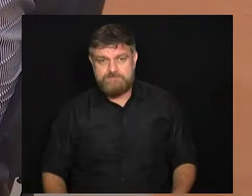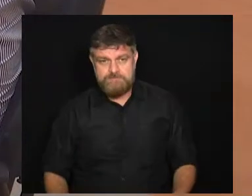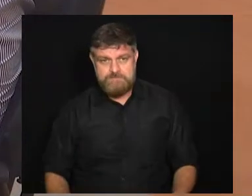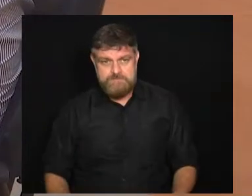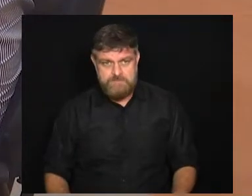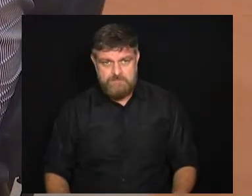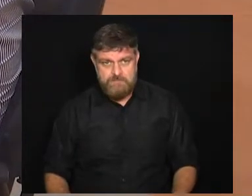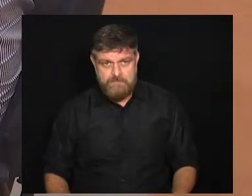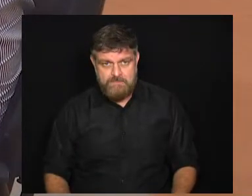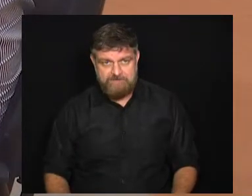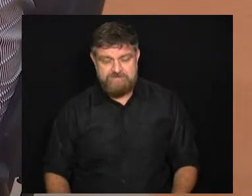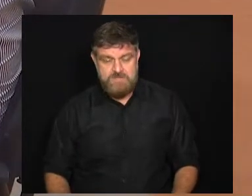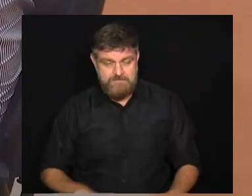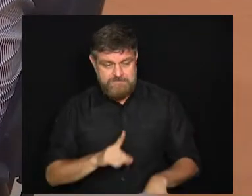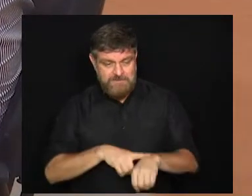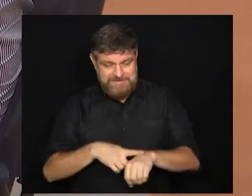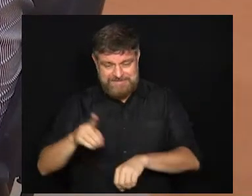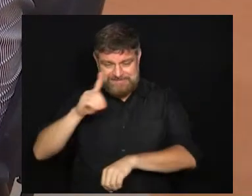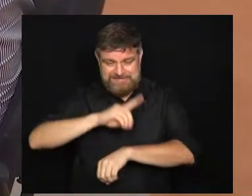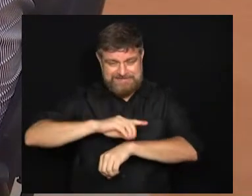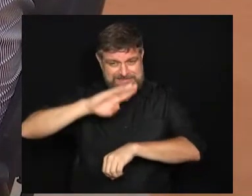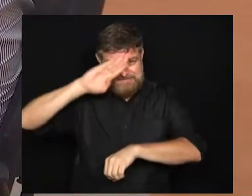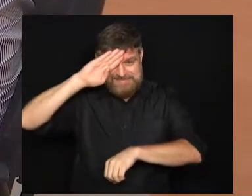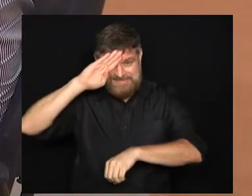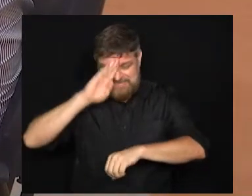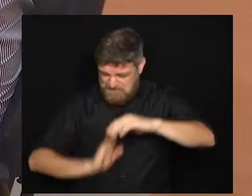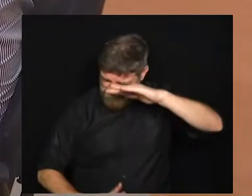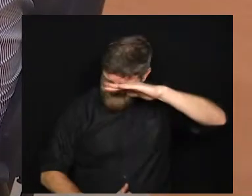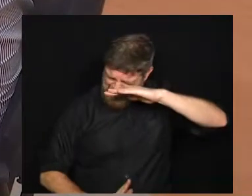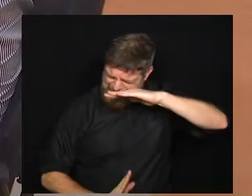quando chegar o pico